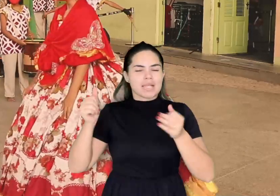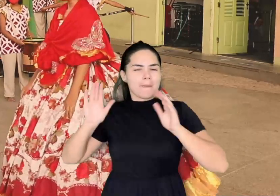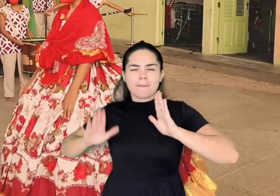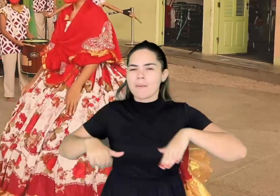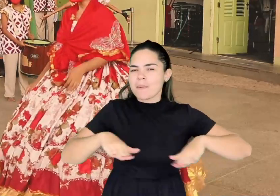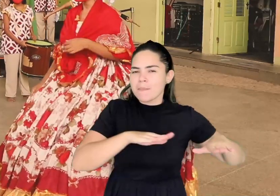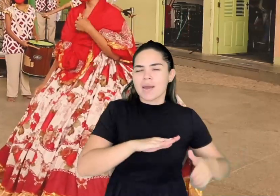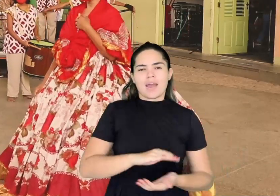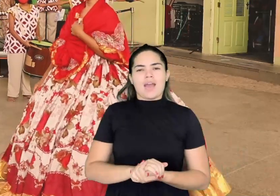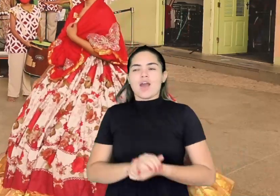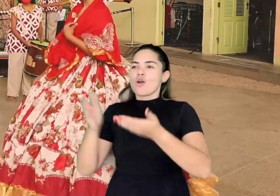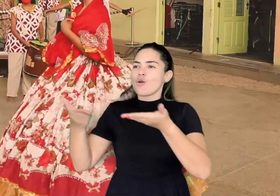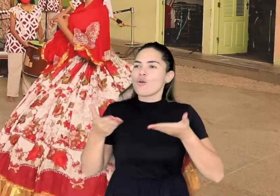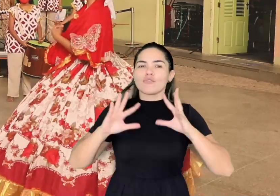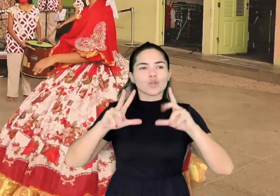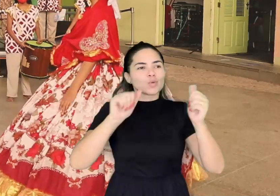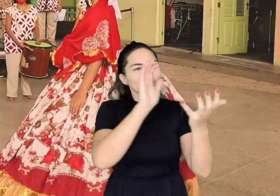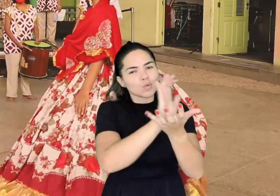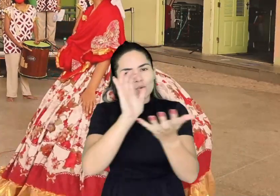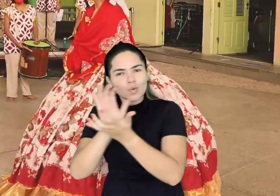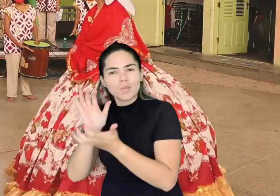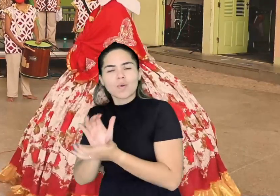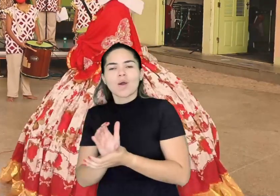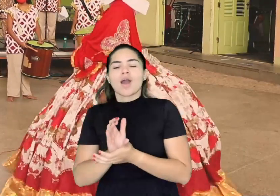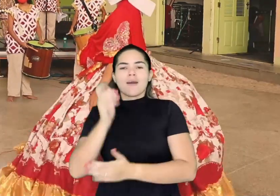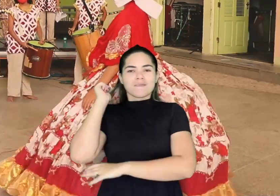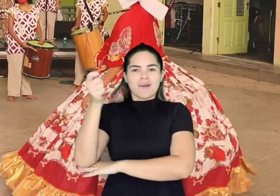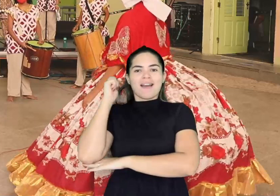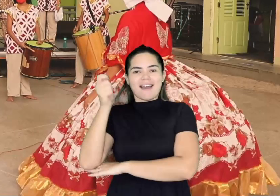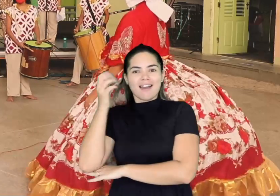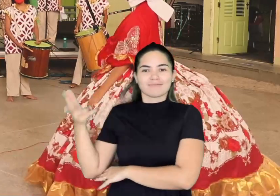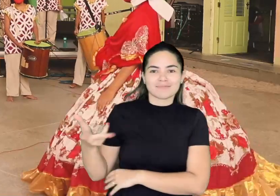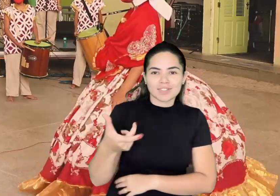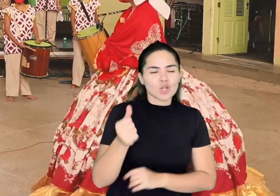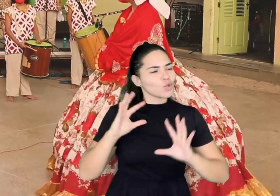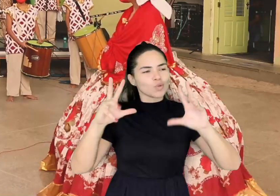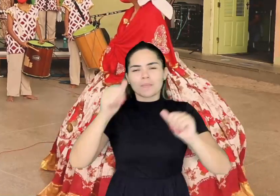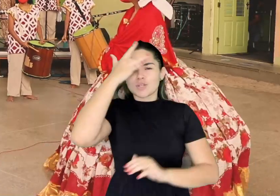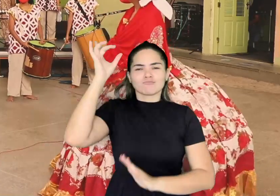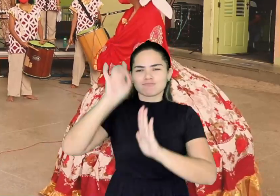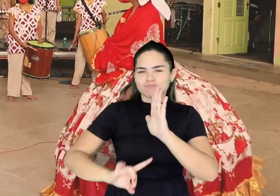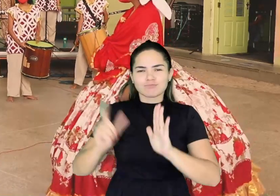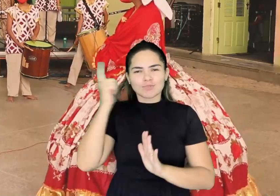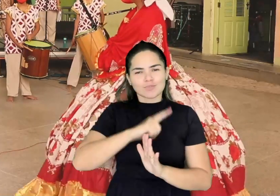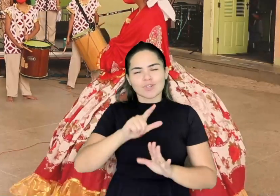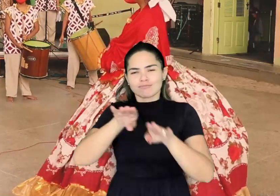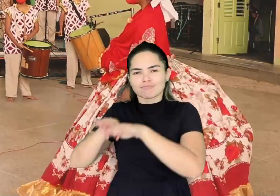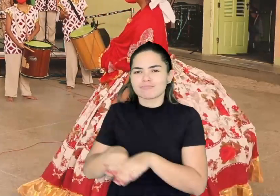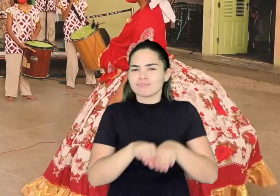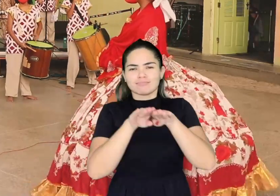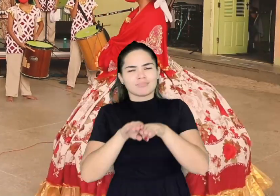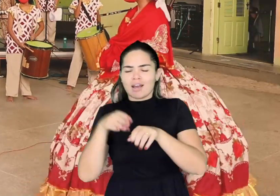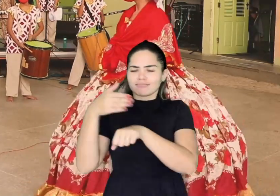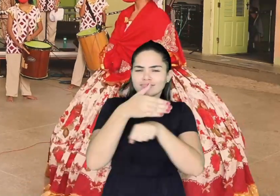né, batucando, convidando todos os grupos para fazer esse maracatu acontecer. O maracatu é de todo mundo, então por isso que todo mundo